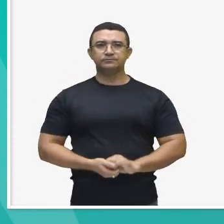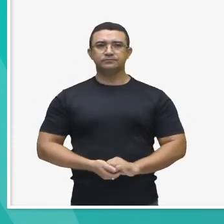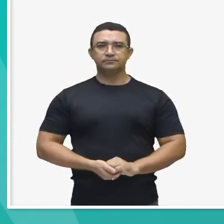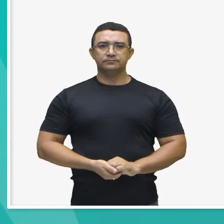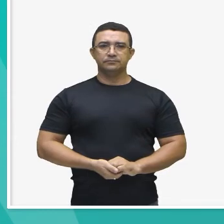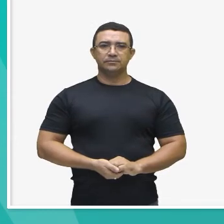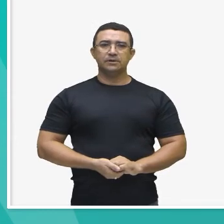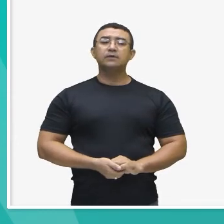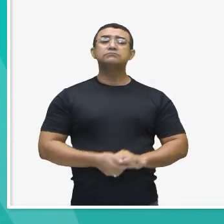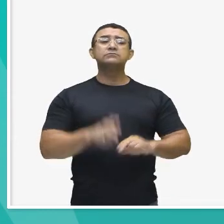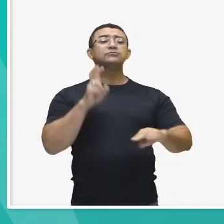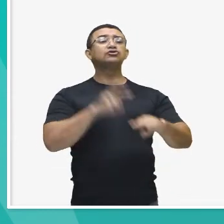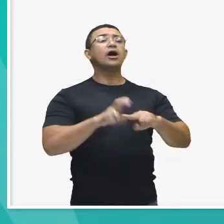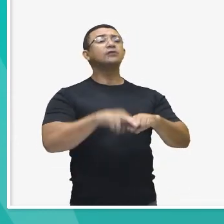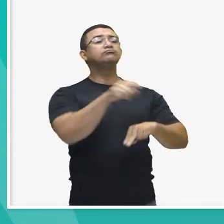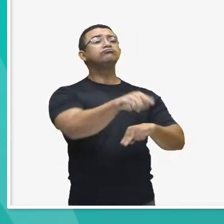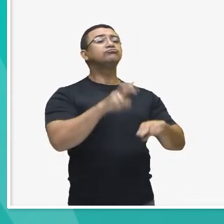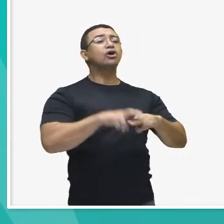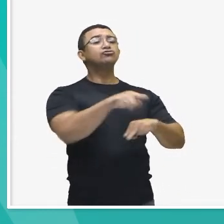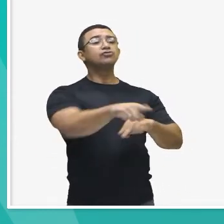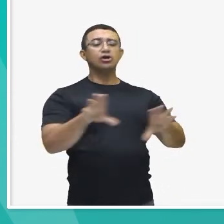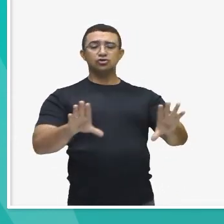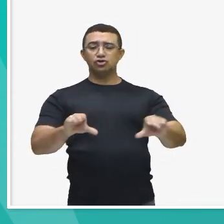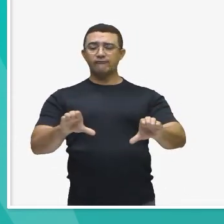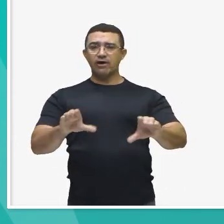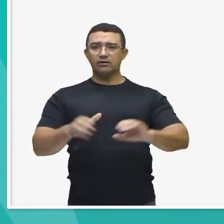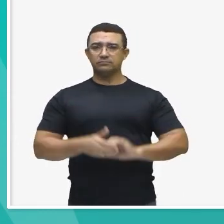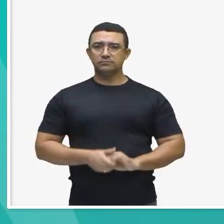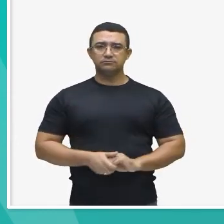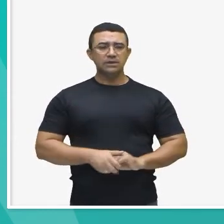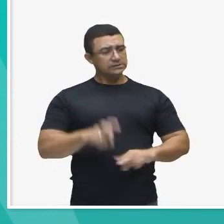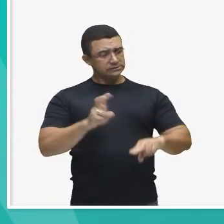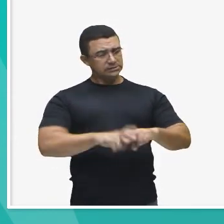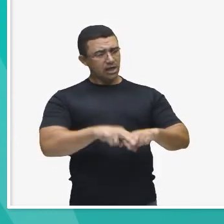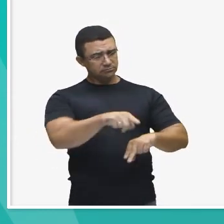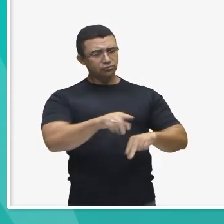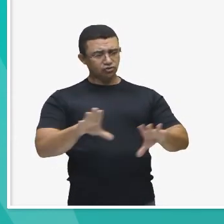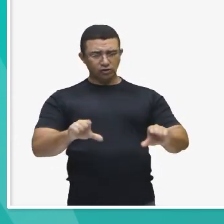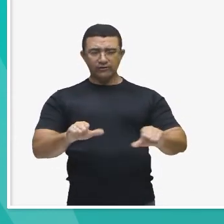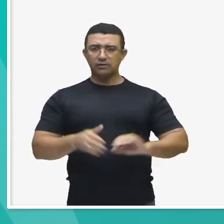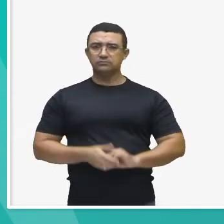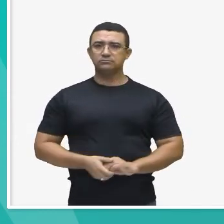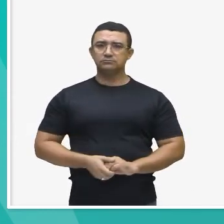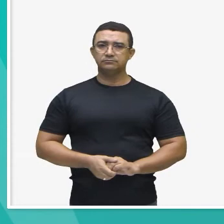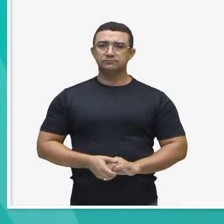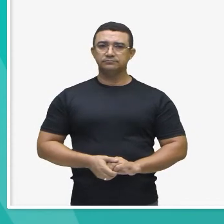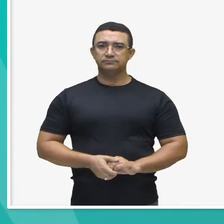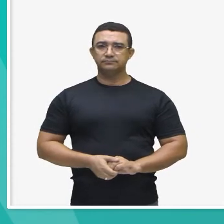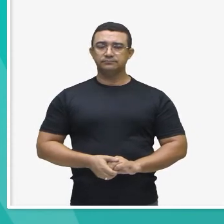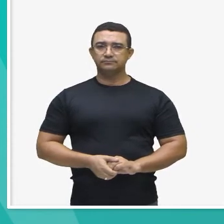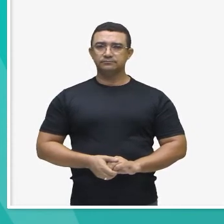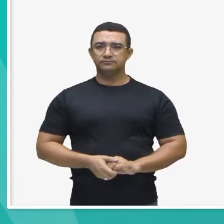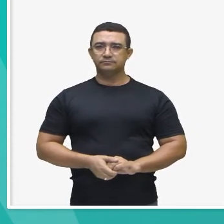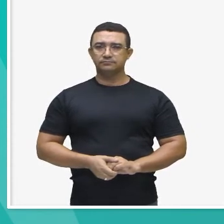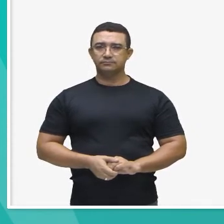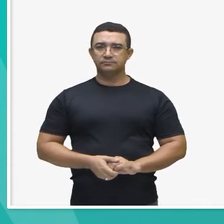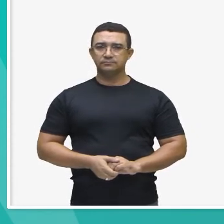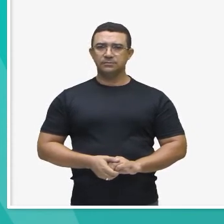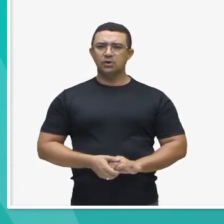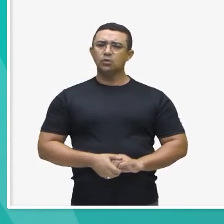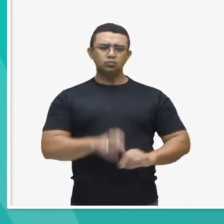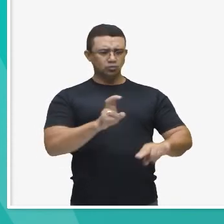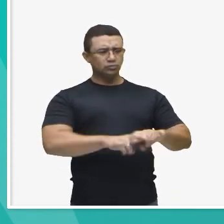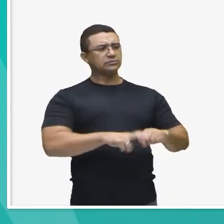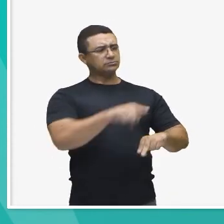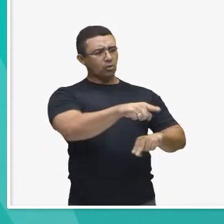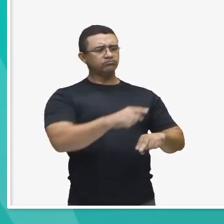no sofá, né? Sente-se no sofá, não se sente no sofá. Sente-se,